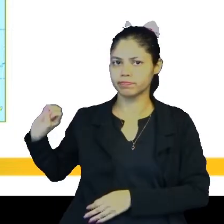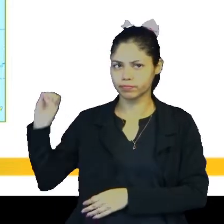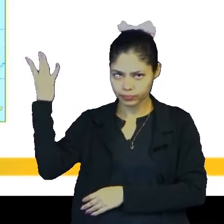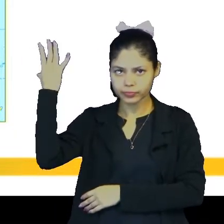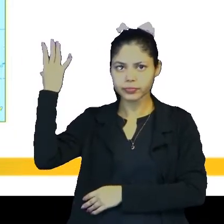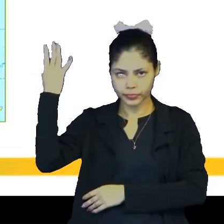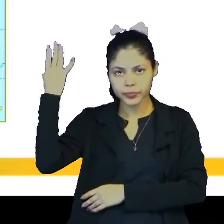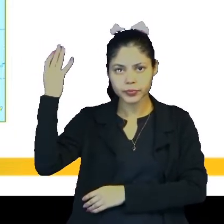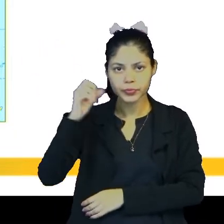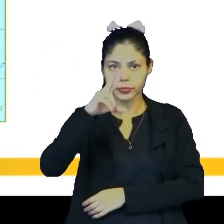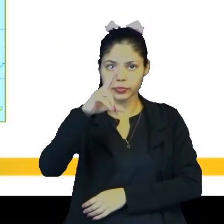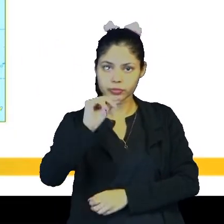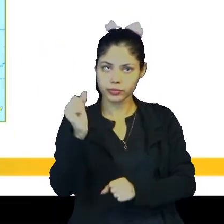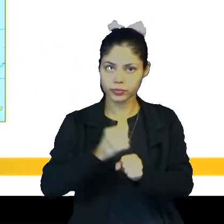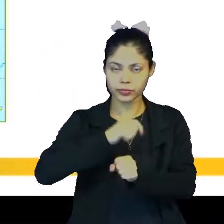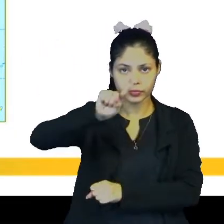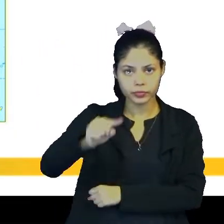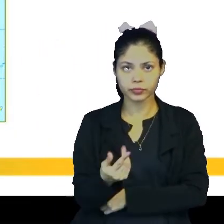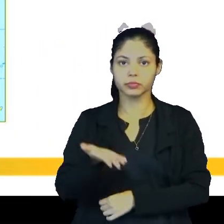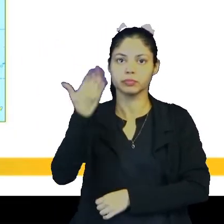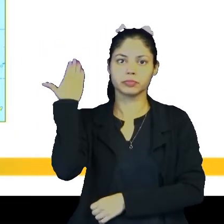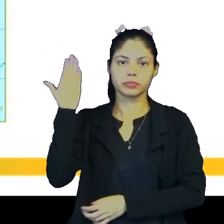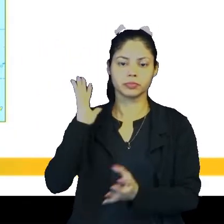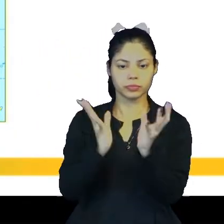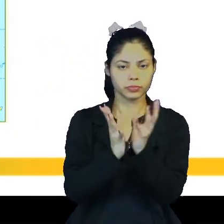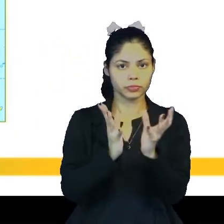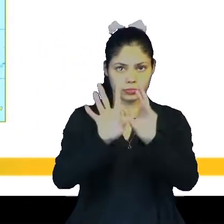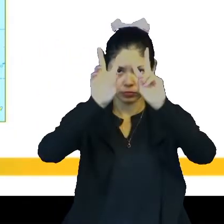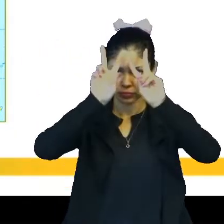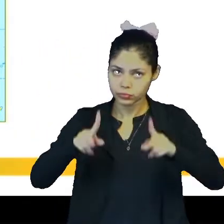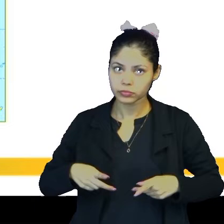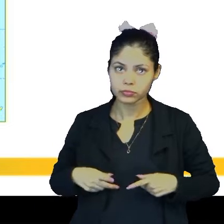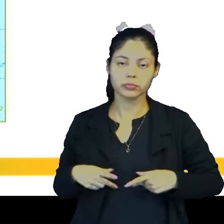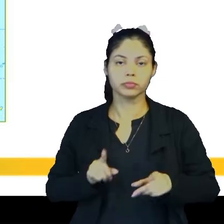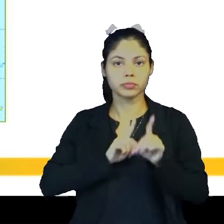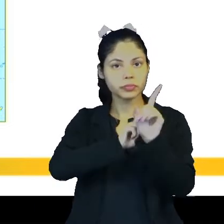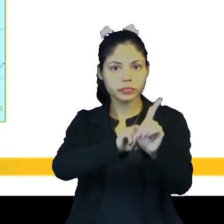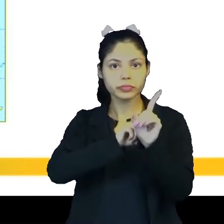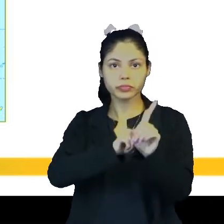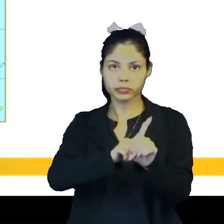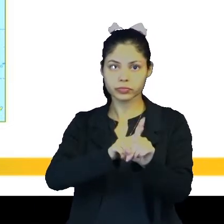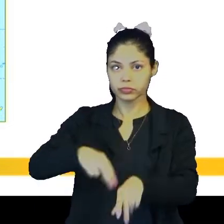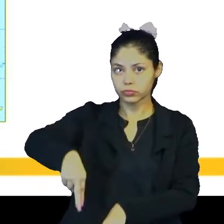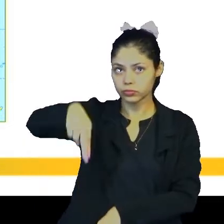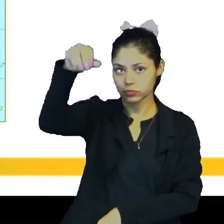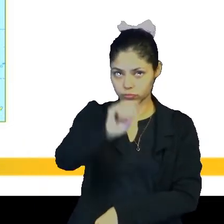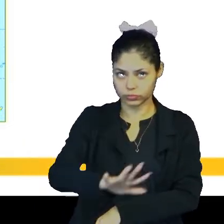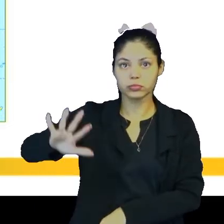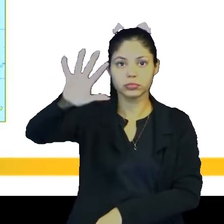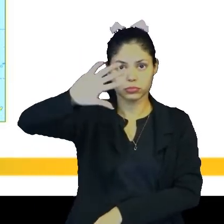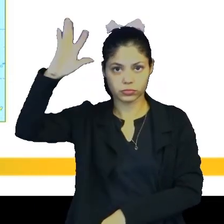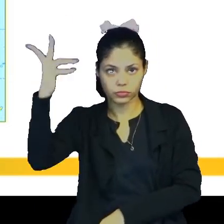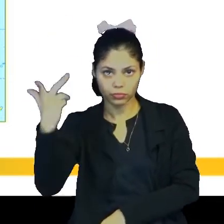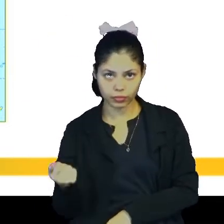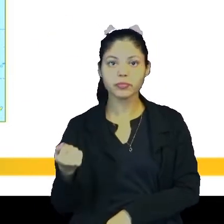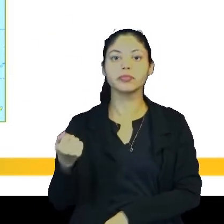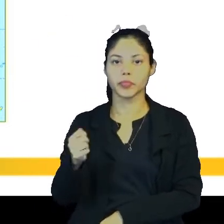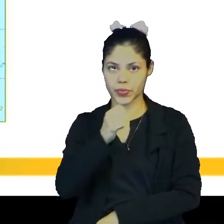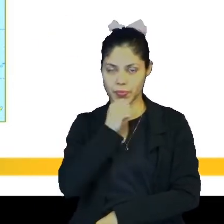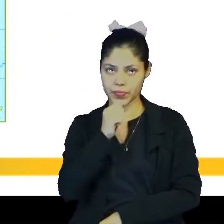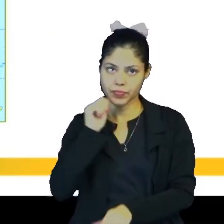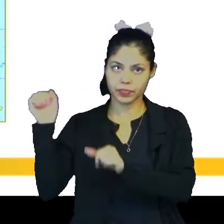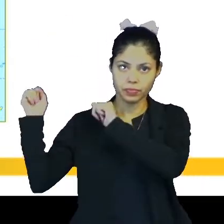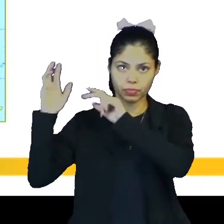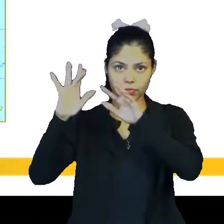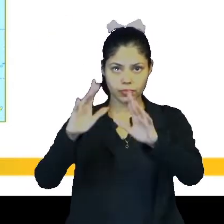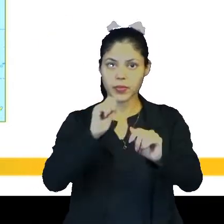ocorrido há cerca de 50 mil anos, com grupos humanos que, seguindo até o norte da África e atravessando a